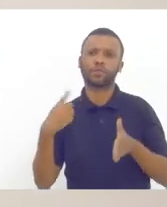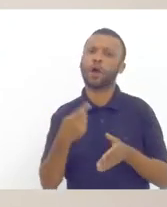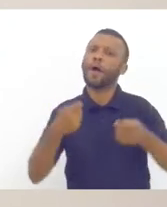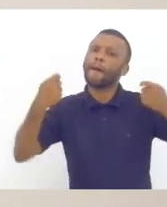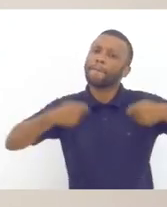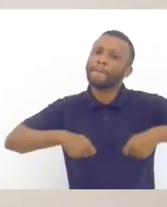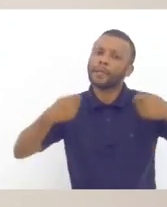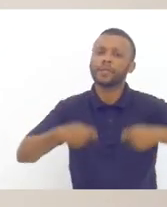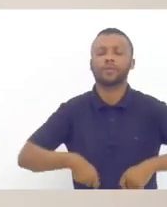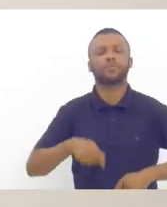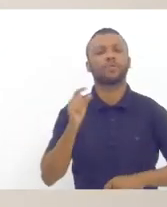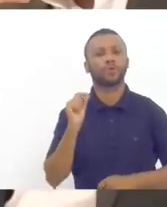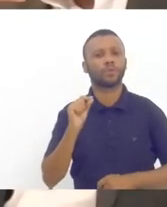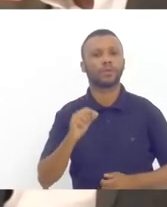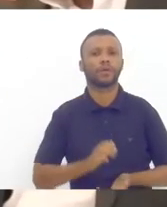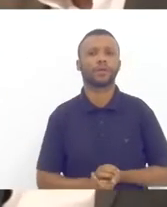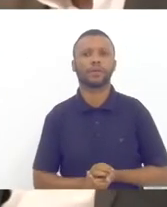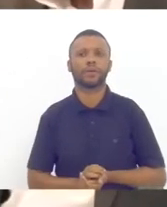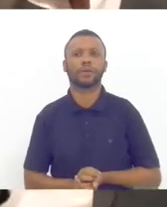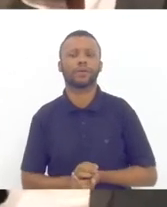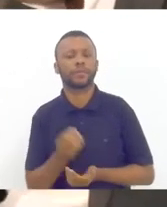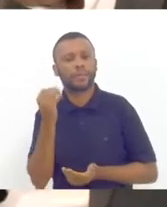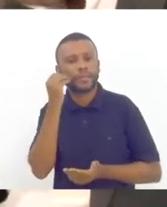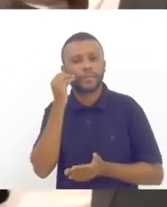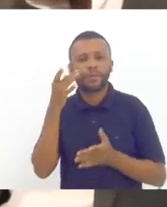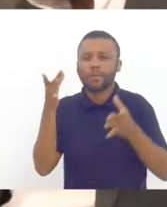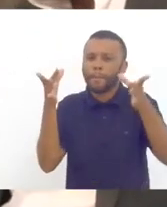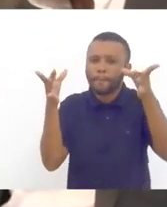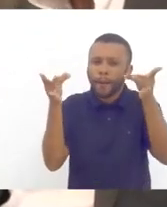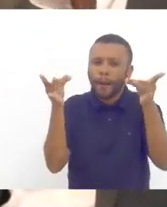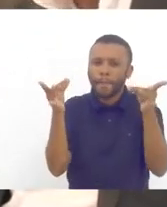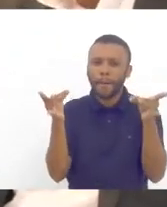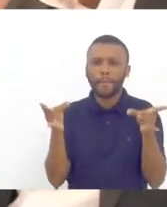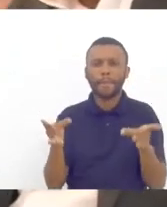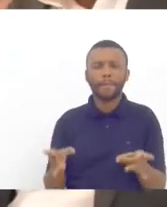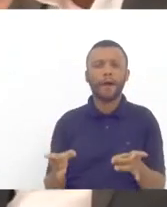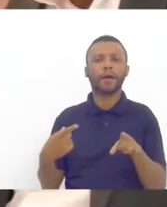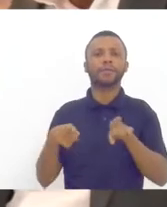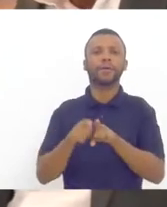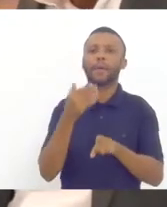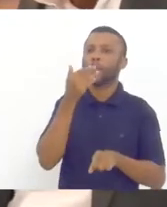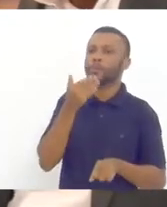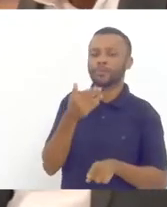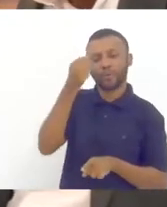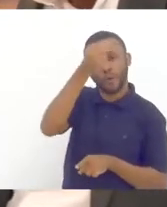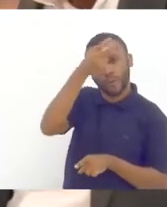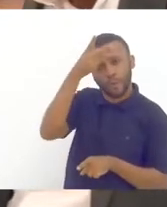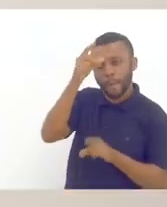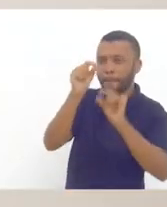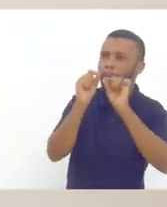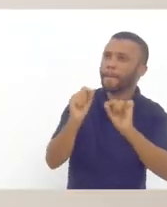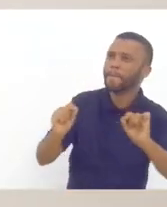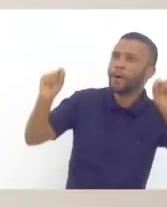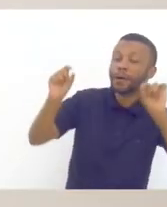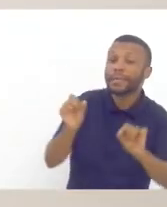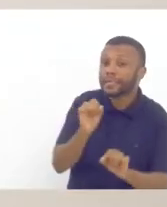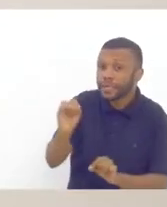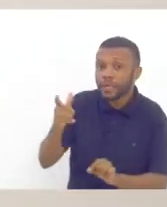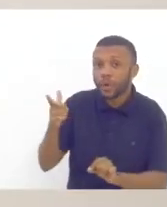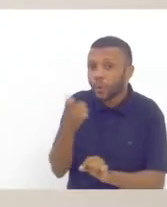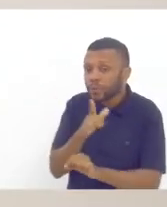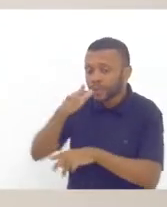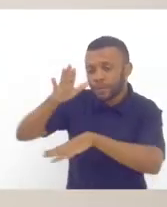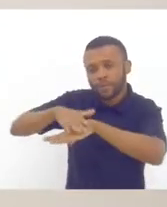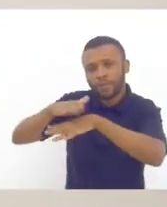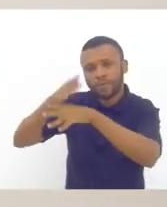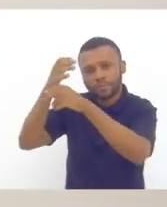dessa, né, disso destrinchado. E também solicitamos aos demais municípios que, porventura, tenham feito esses cálculos, que